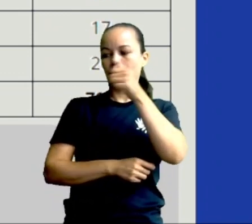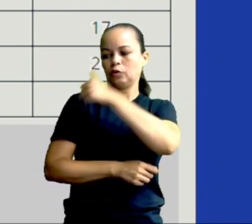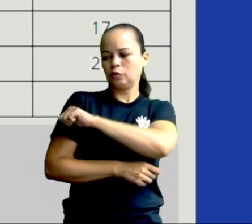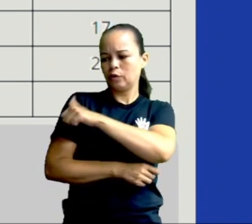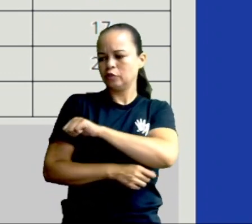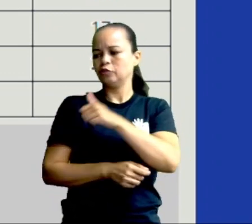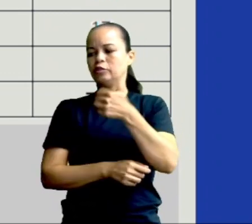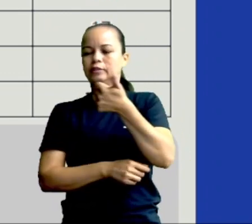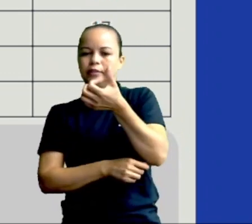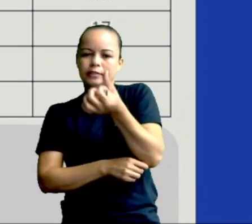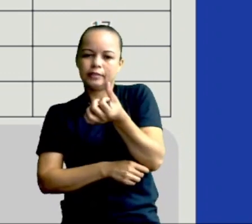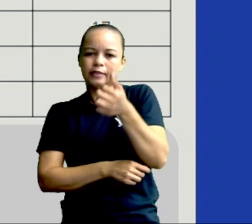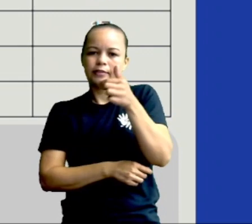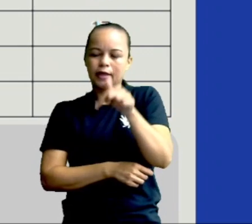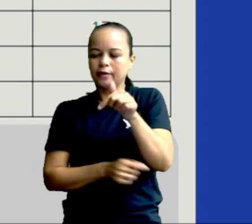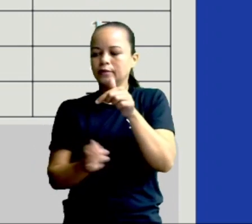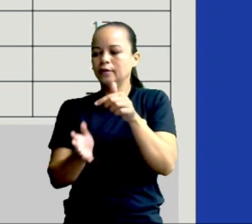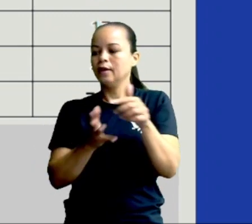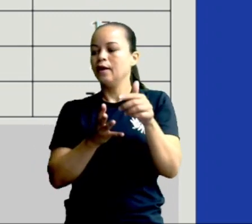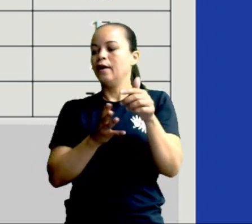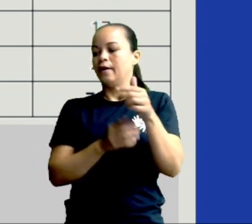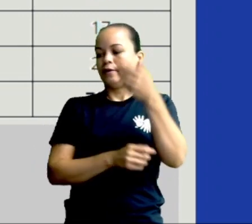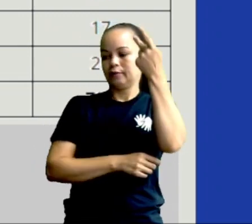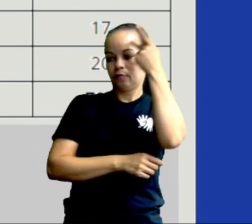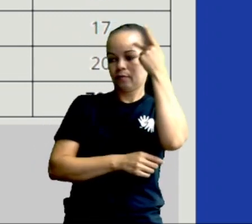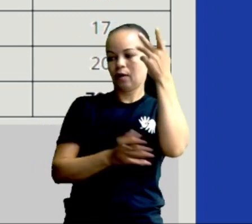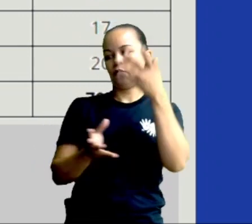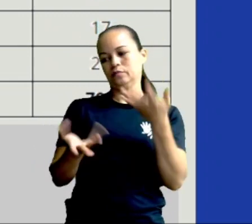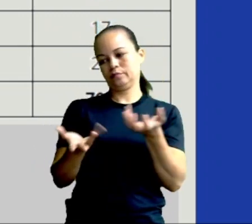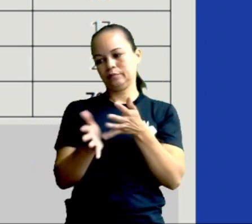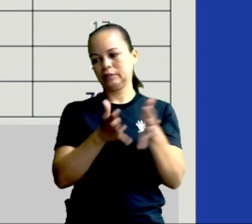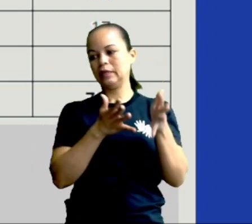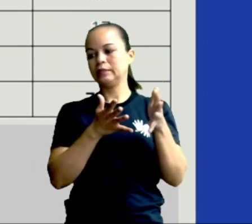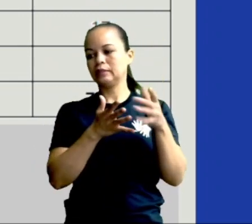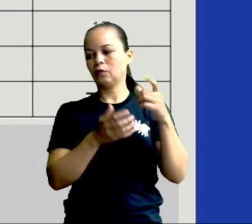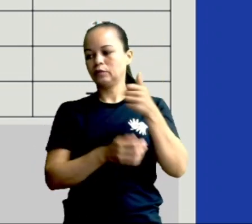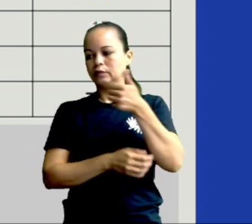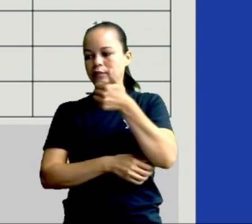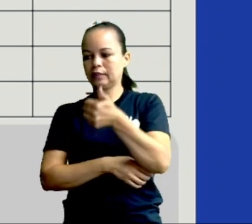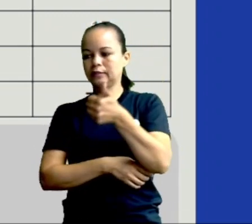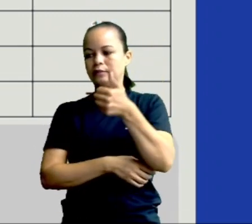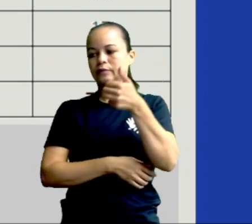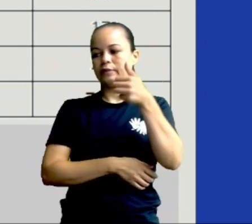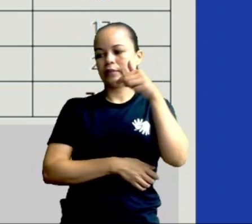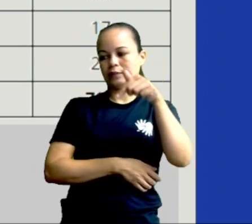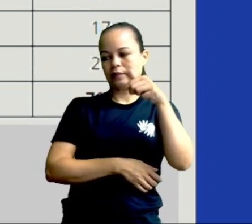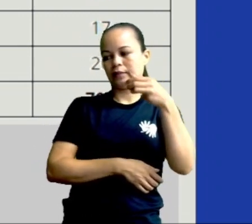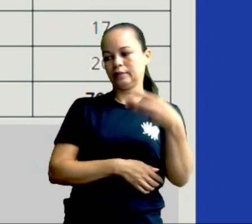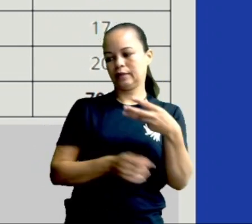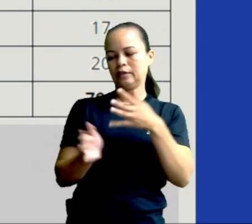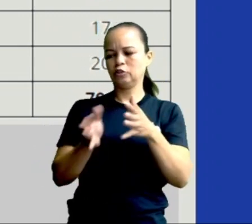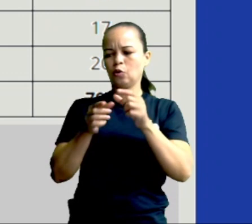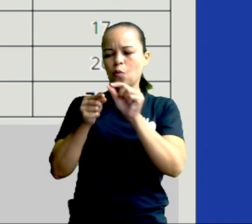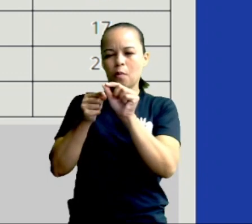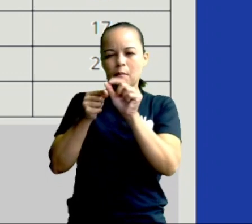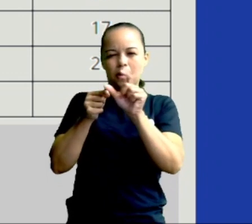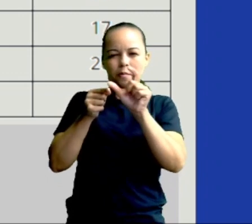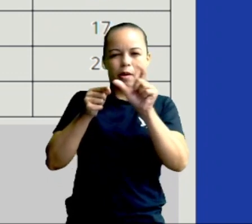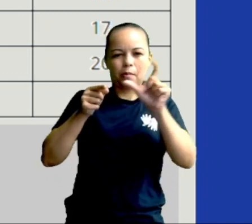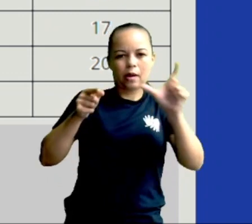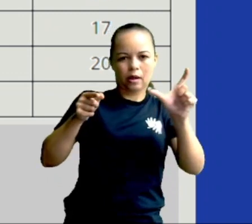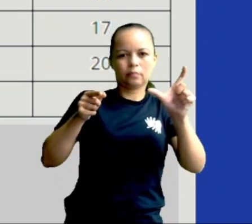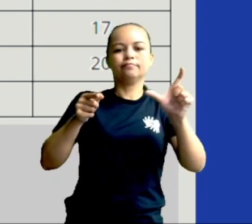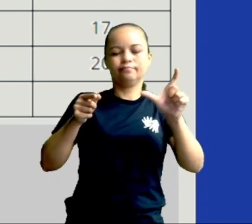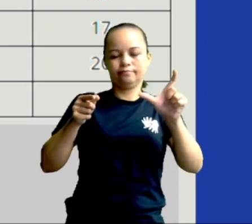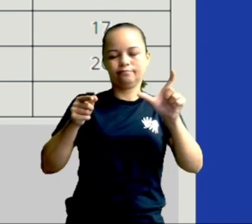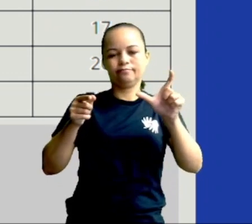18, 19, 59, 67, 173. Confere? Ordem, né, crescente, coloquei em